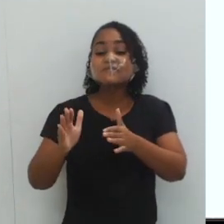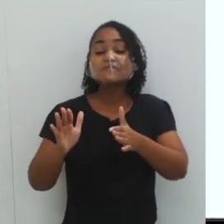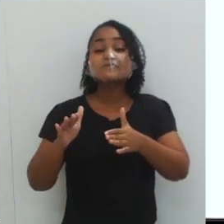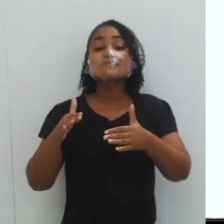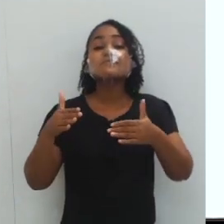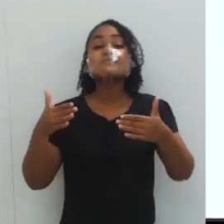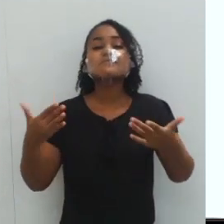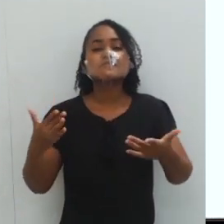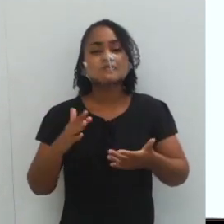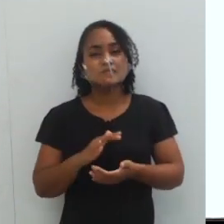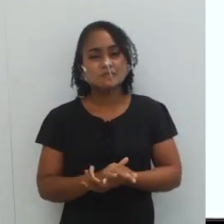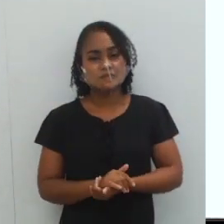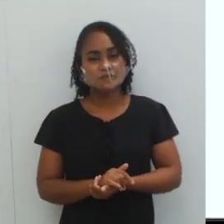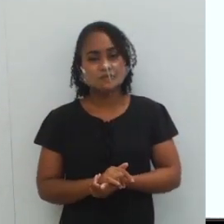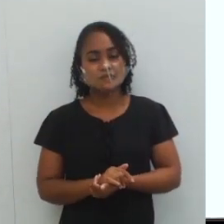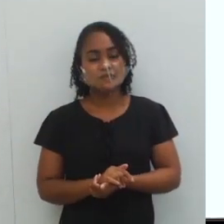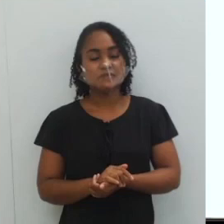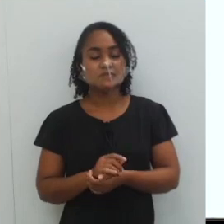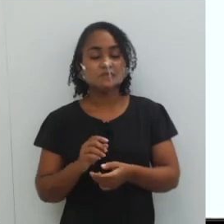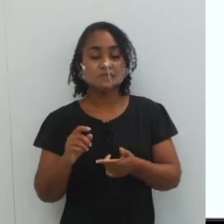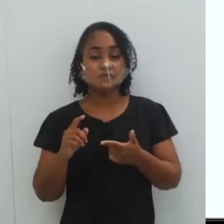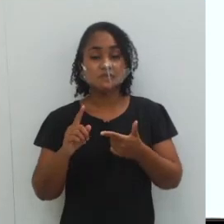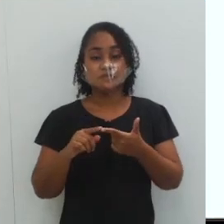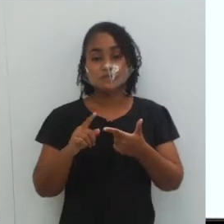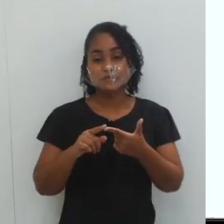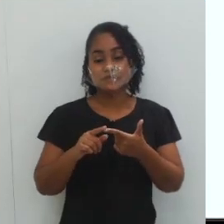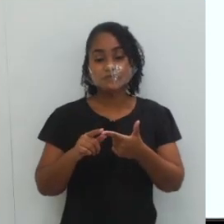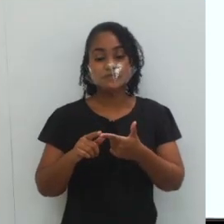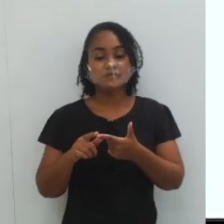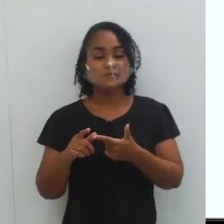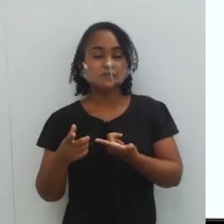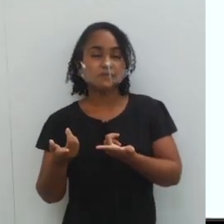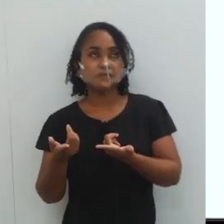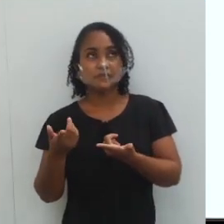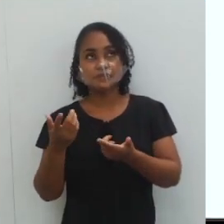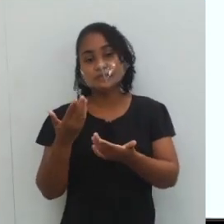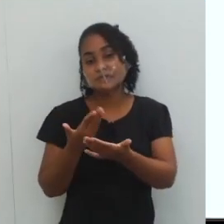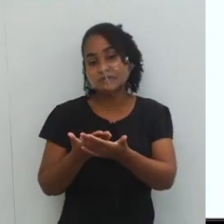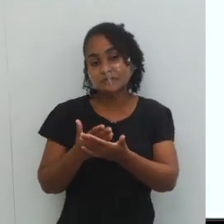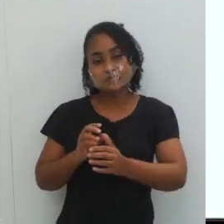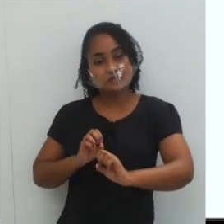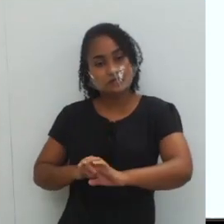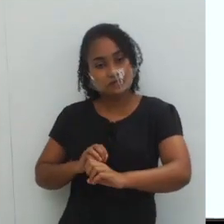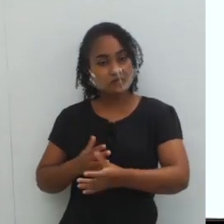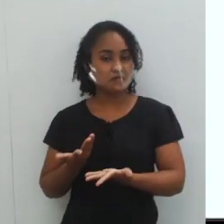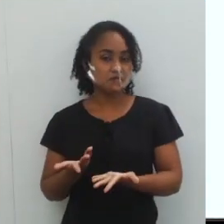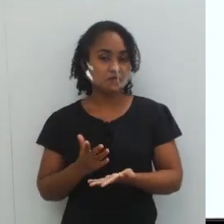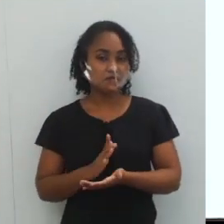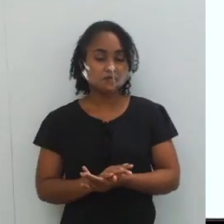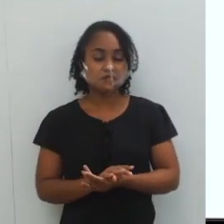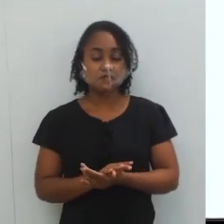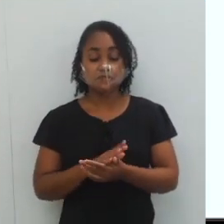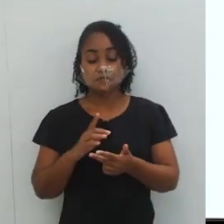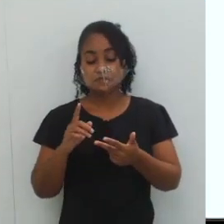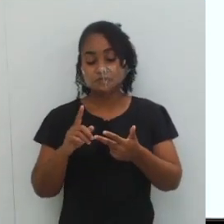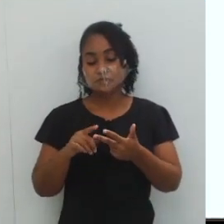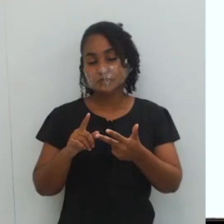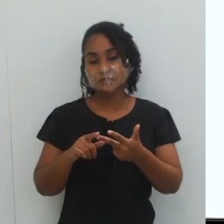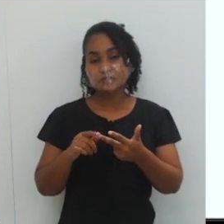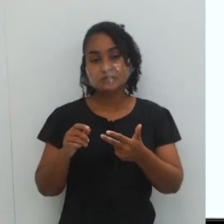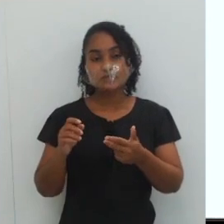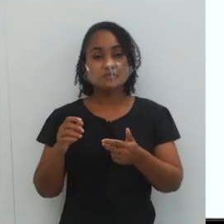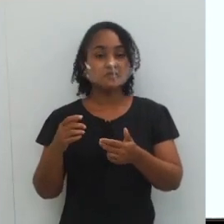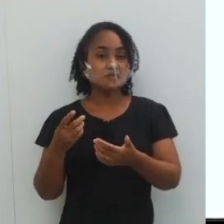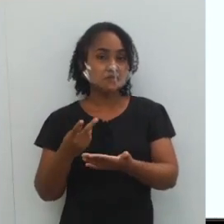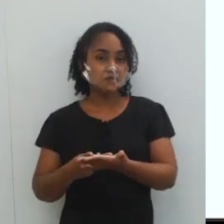estava fazendo quando? O que você estava fazendo quando o Delvio estava dando aula? O que você estava fazendo quando